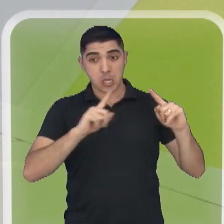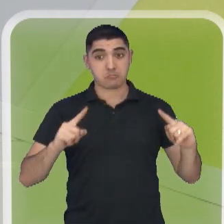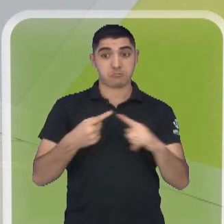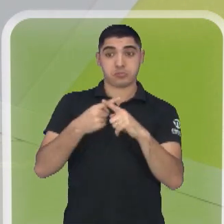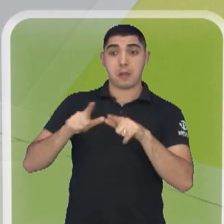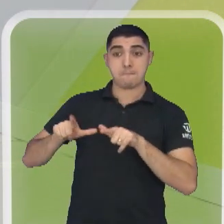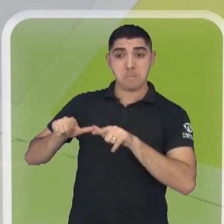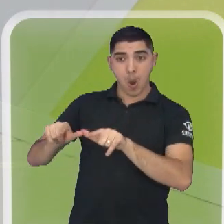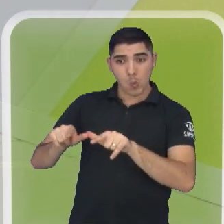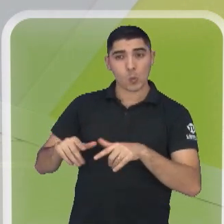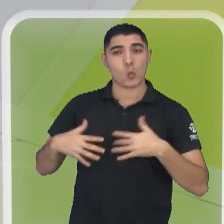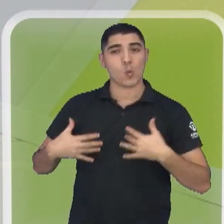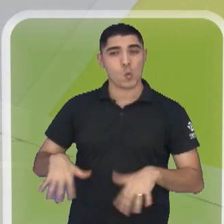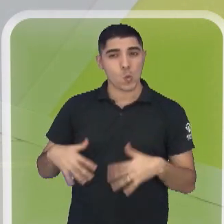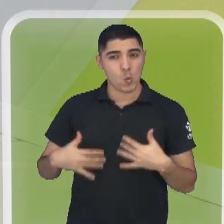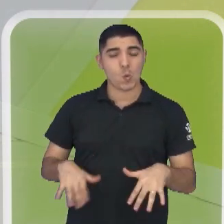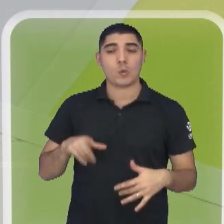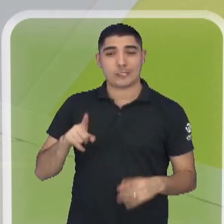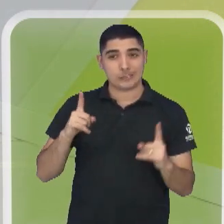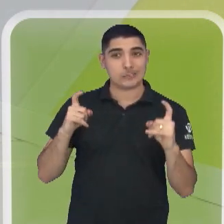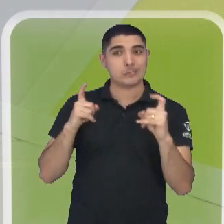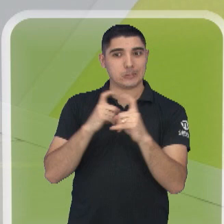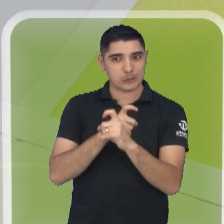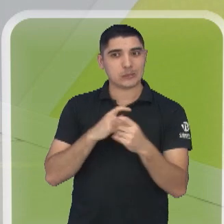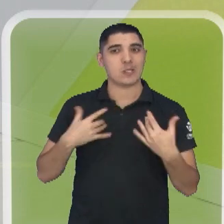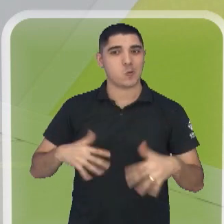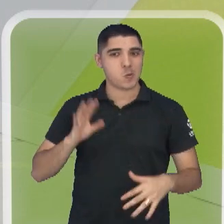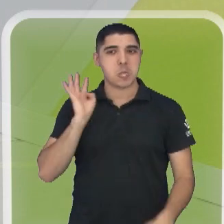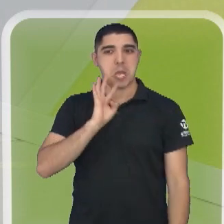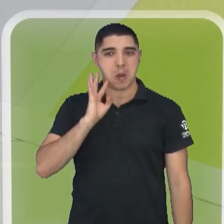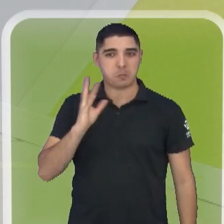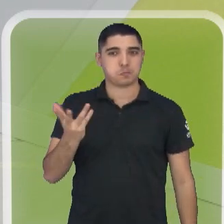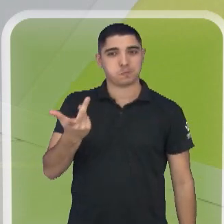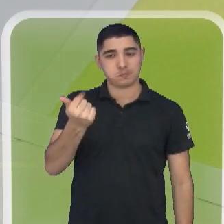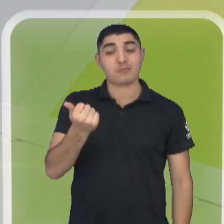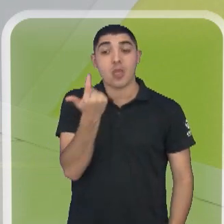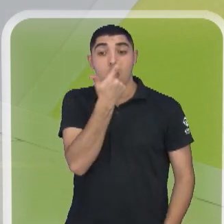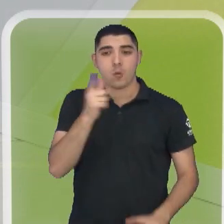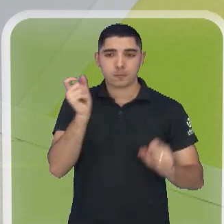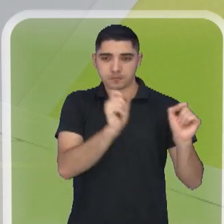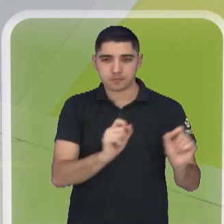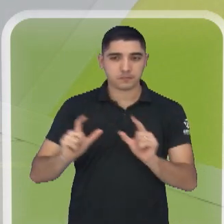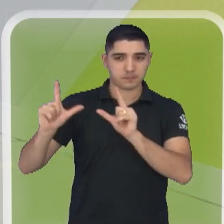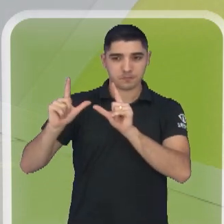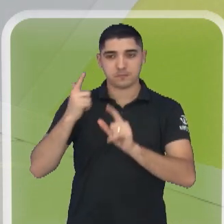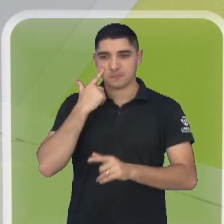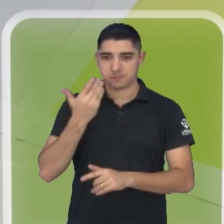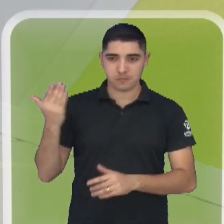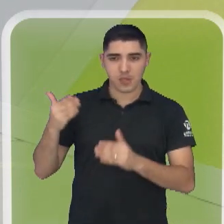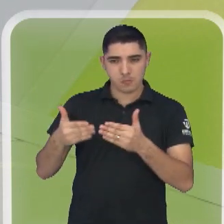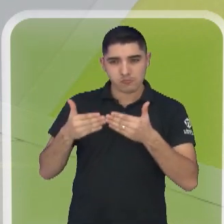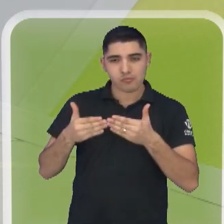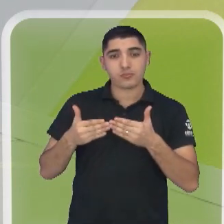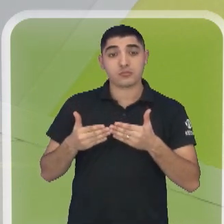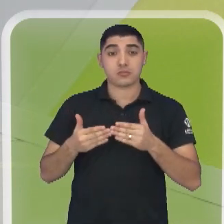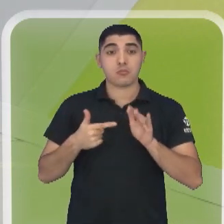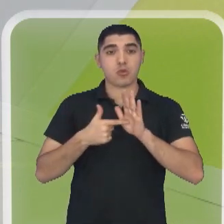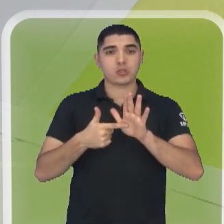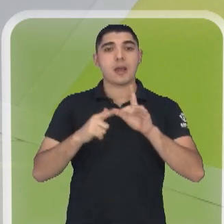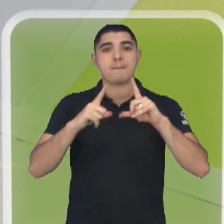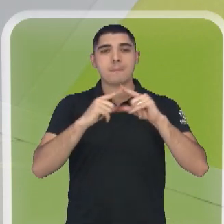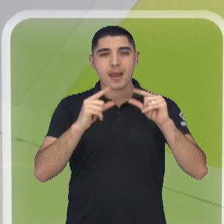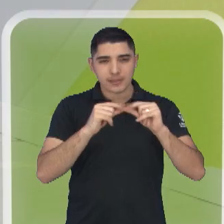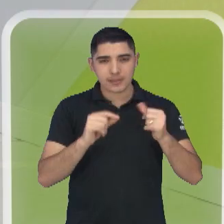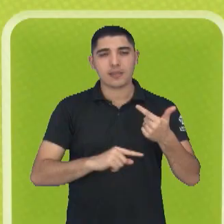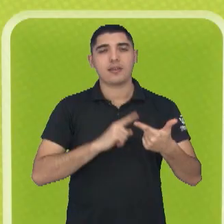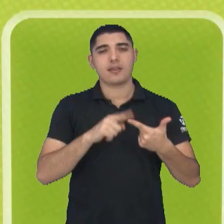Que coisa, hein? Ia ser um confronto espetacular. Deixa eu dar uma olhadinha no outro lado da tabela, meu caro Matheus, para a gente fechar aqui. Brasília Basquete